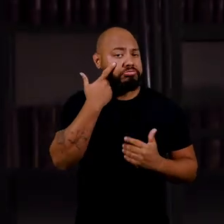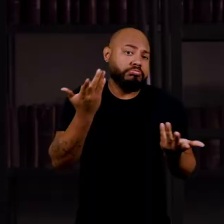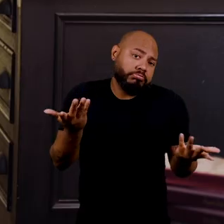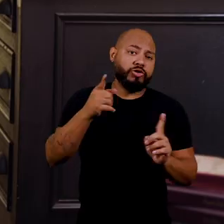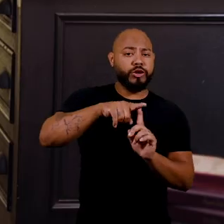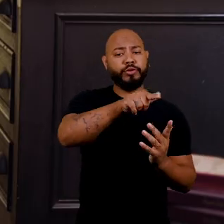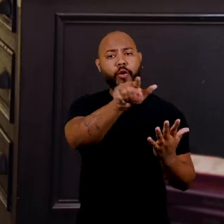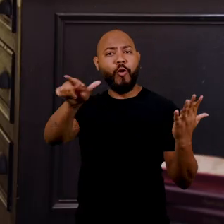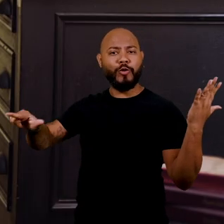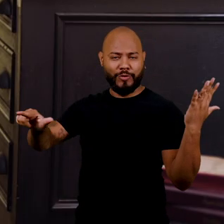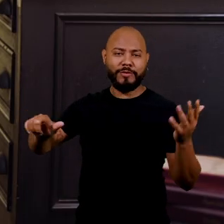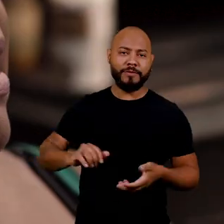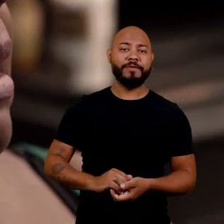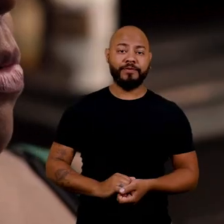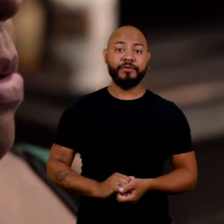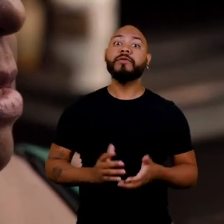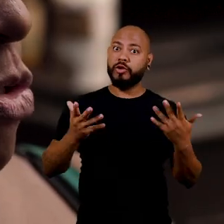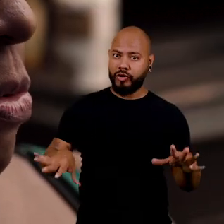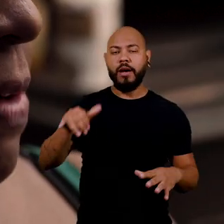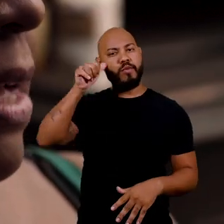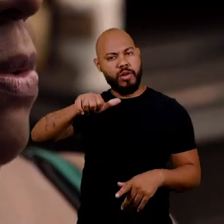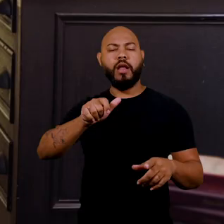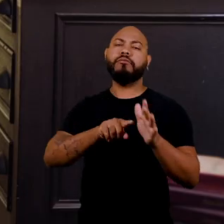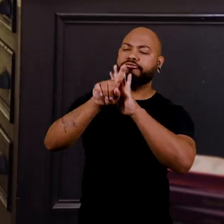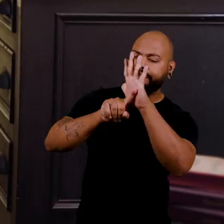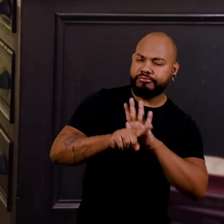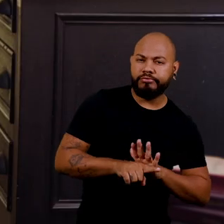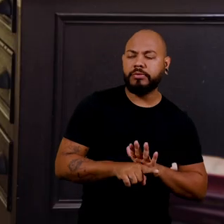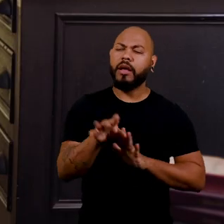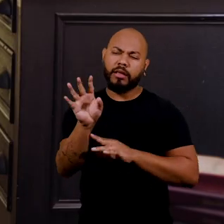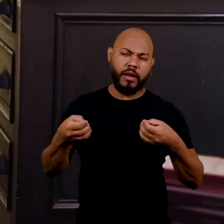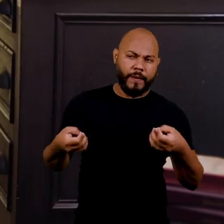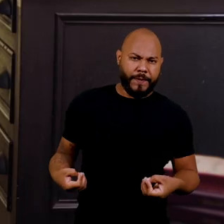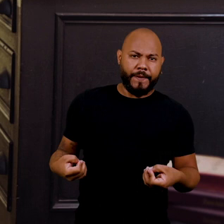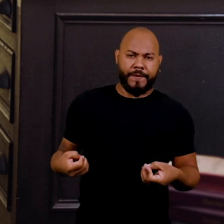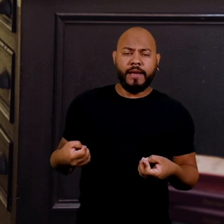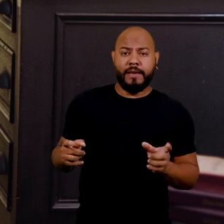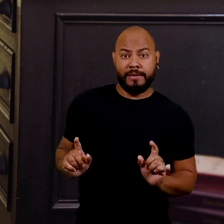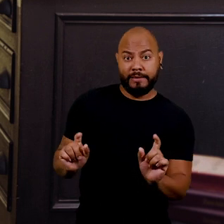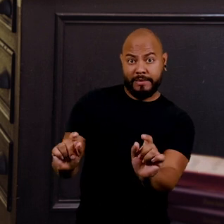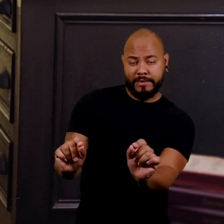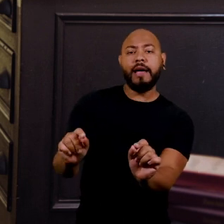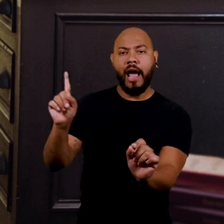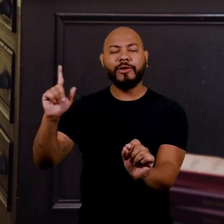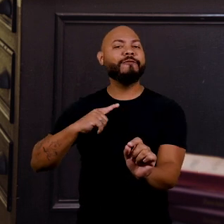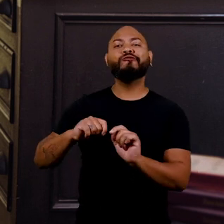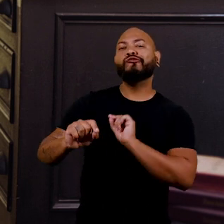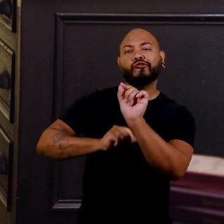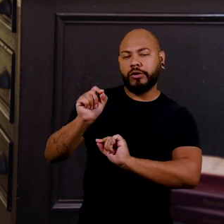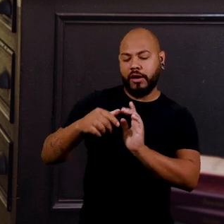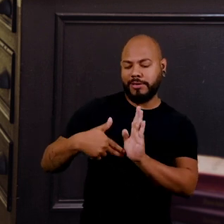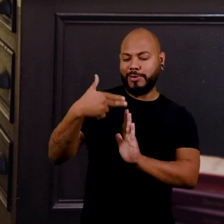A gente recrutou mulheres, né, que estavam com câncer de ovário, e a gente coleta o tecido, né,